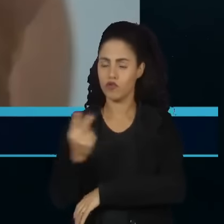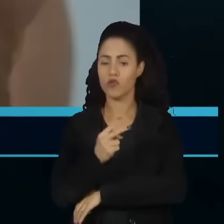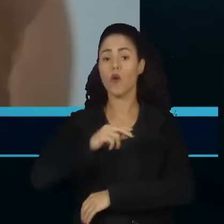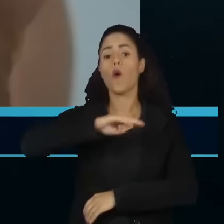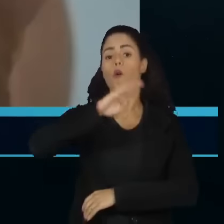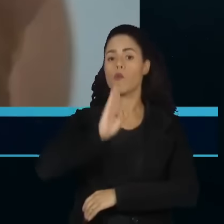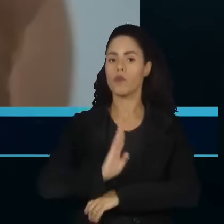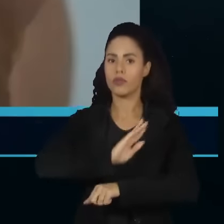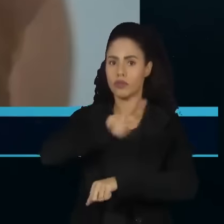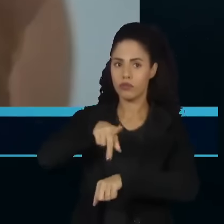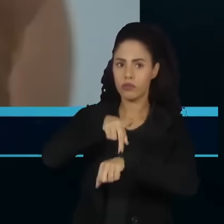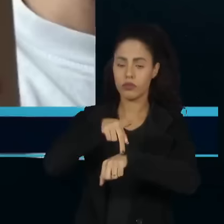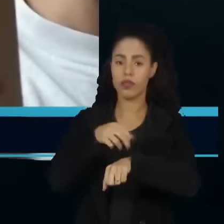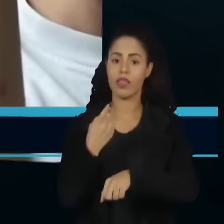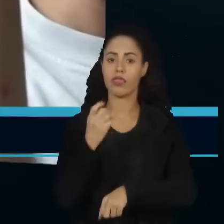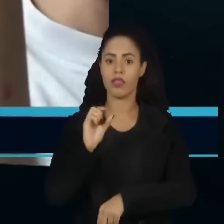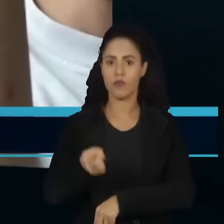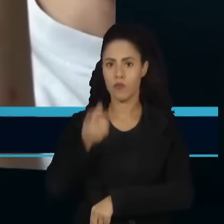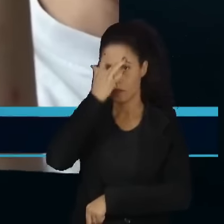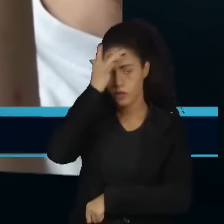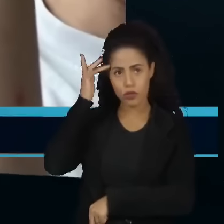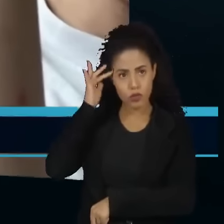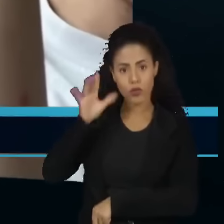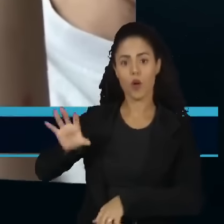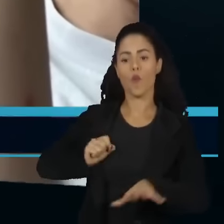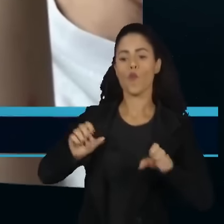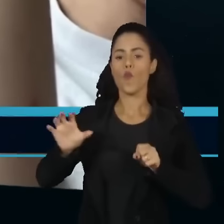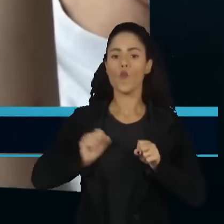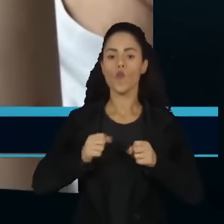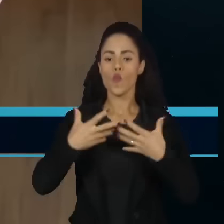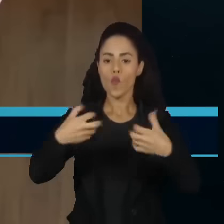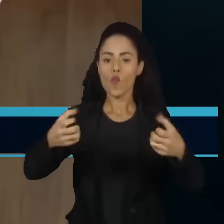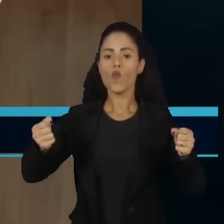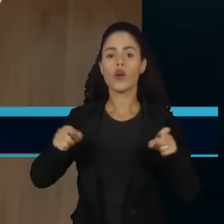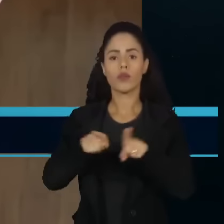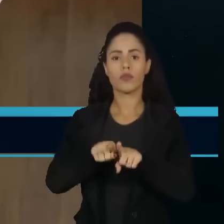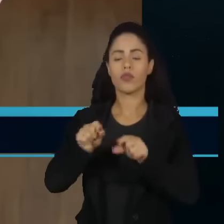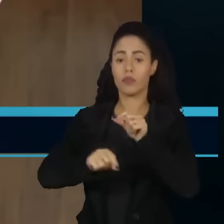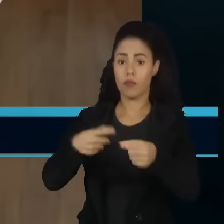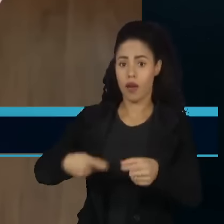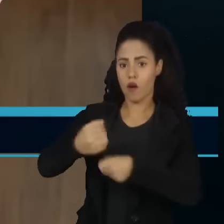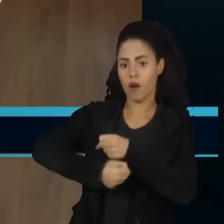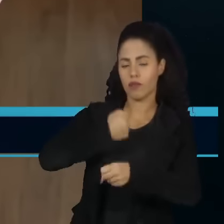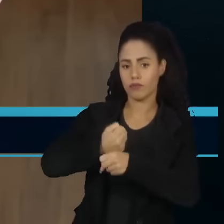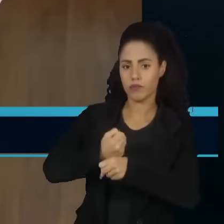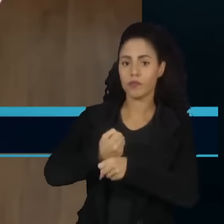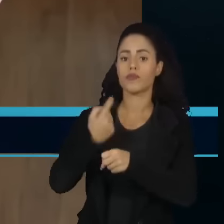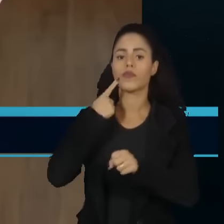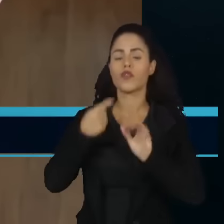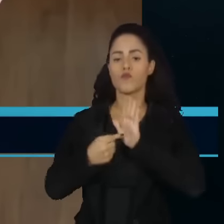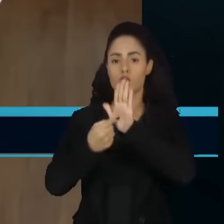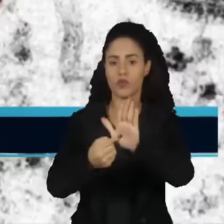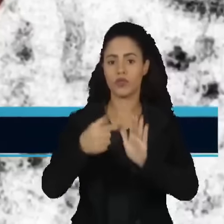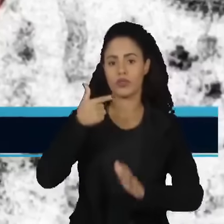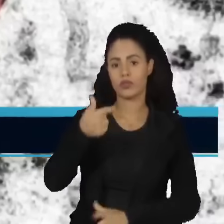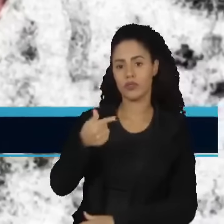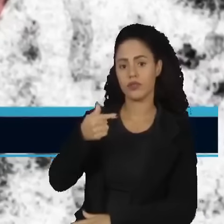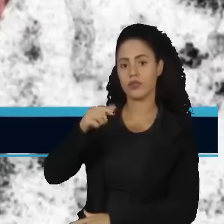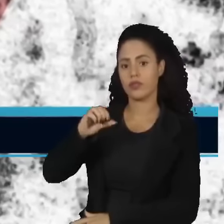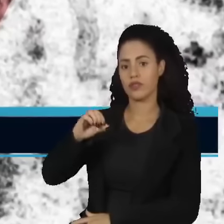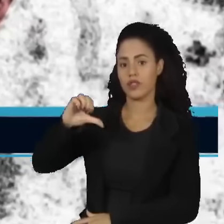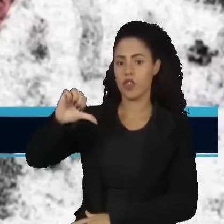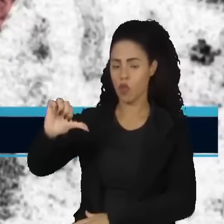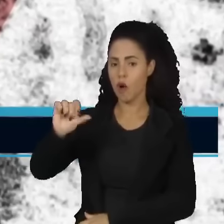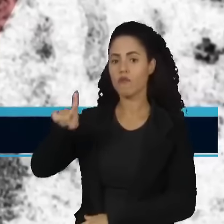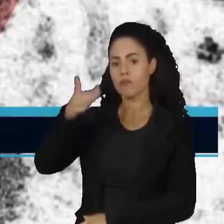ter registrado mais de 10.000 pessoas infectadas pela doença este ano foram notificados 709